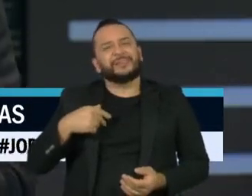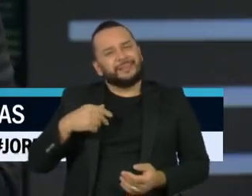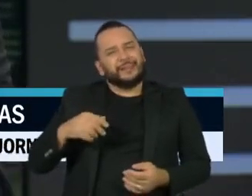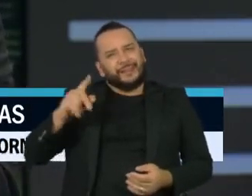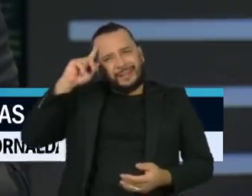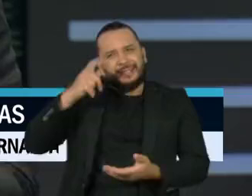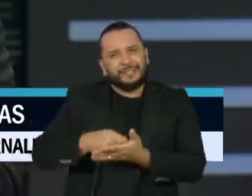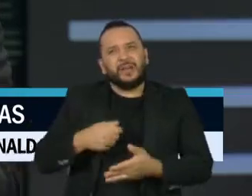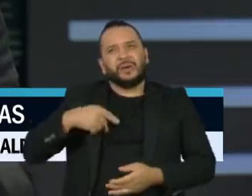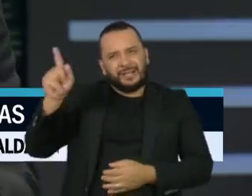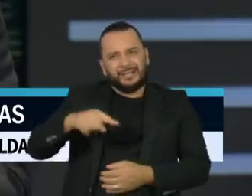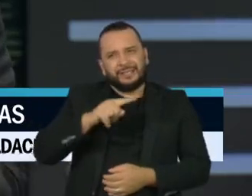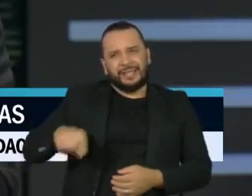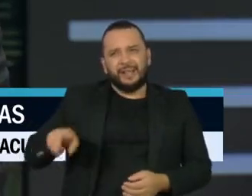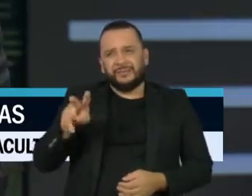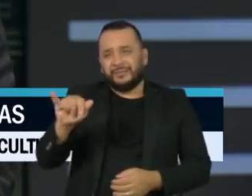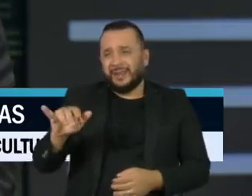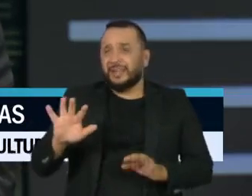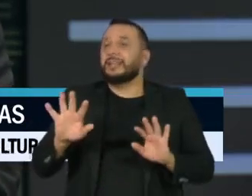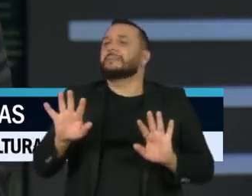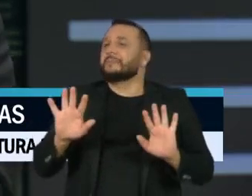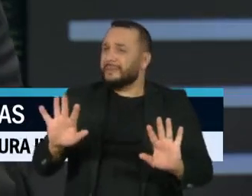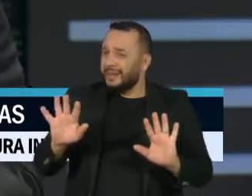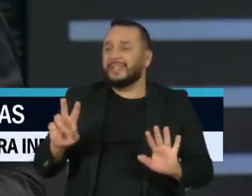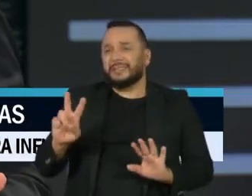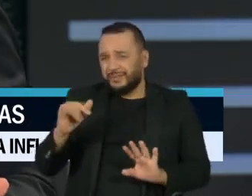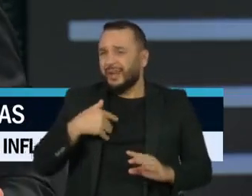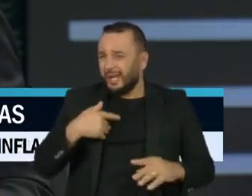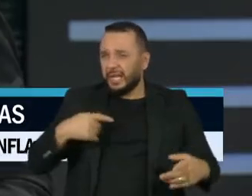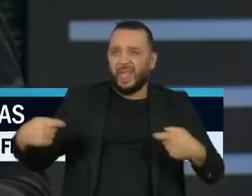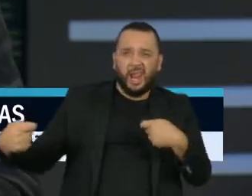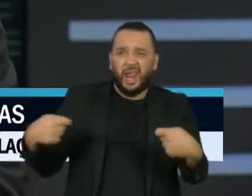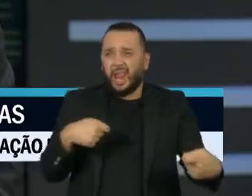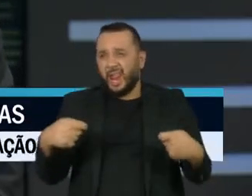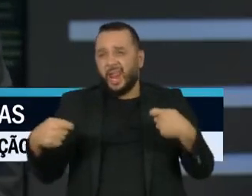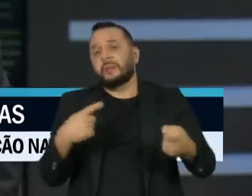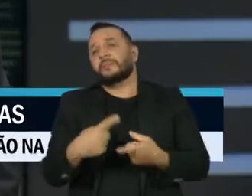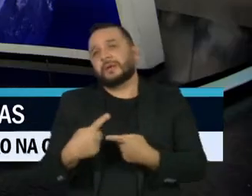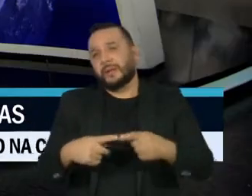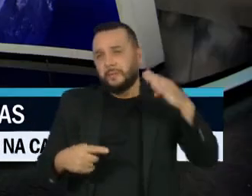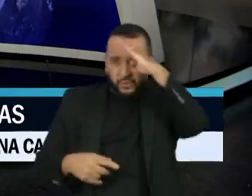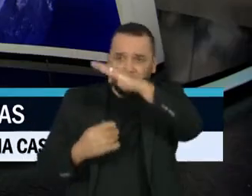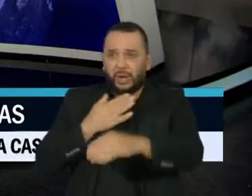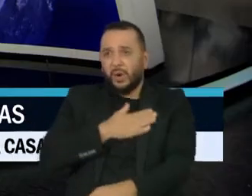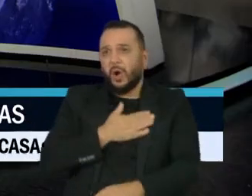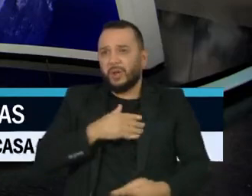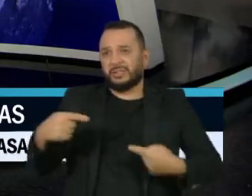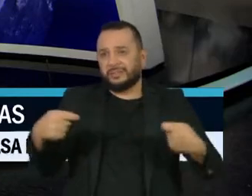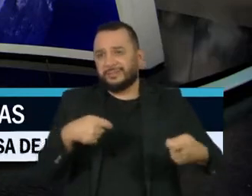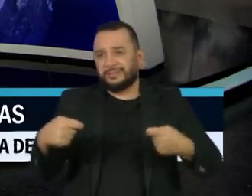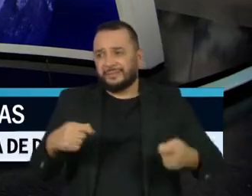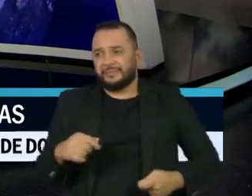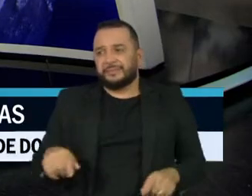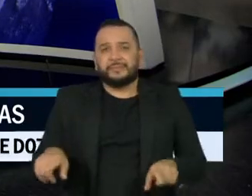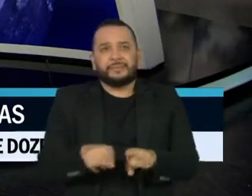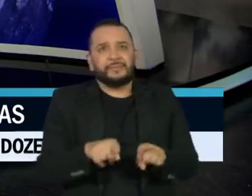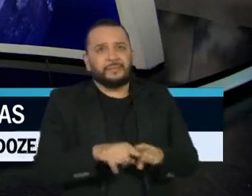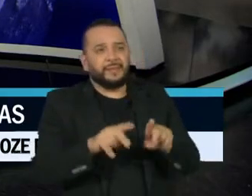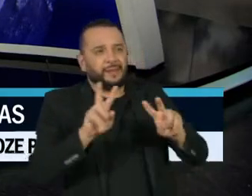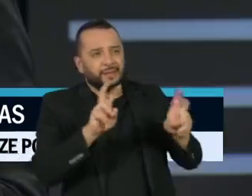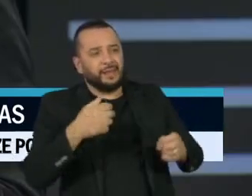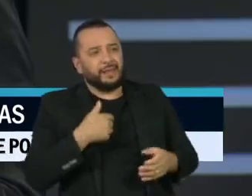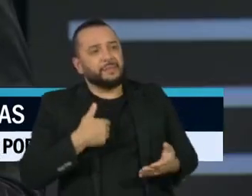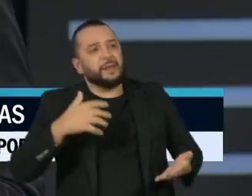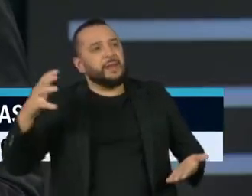que isso vai gerar todo um atrito que interessa ao presidente da República. Agora, falar em impeachment já é exagero. É um